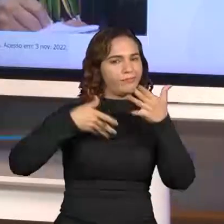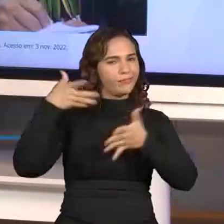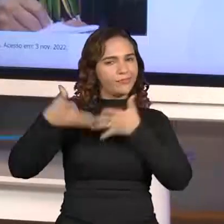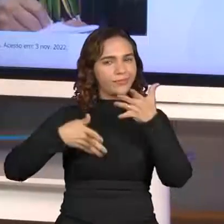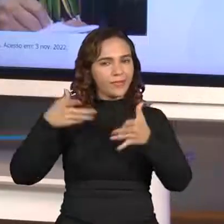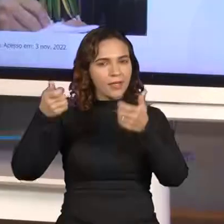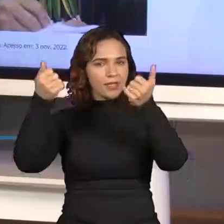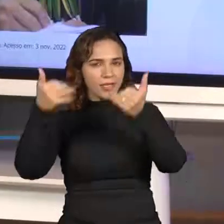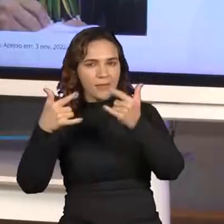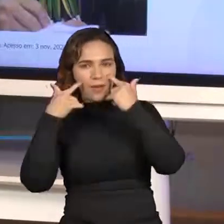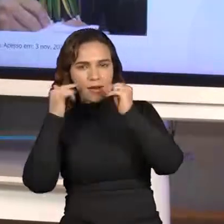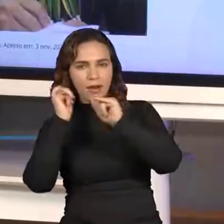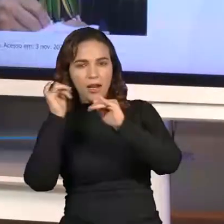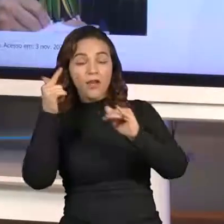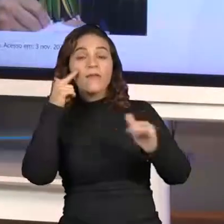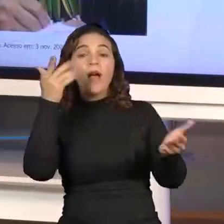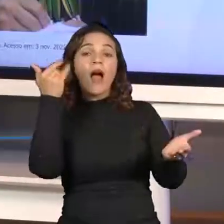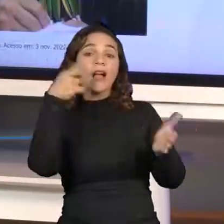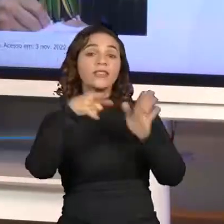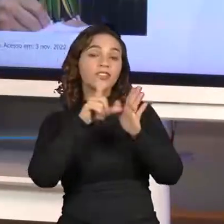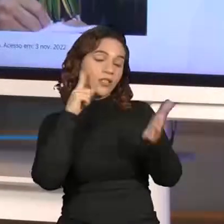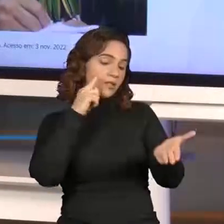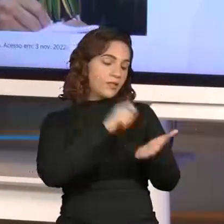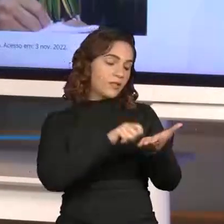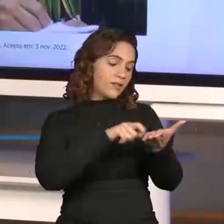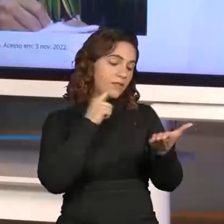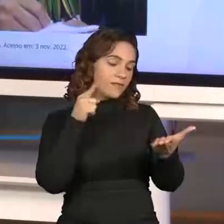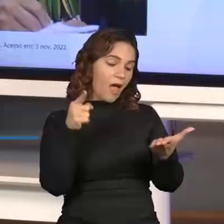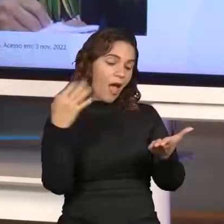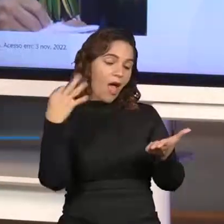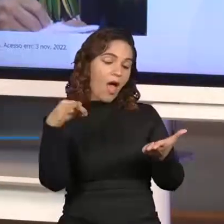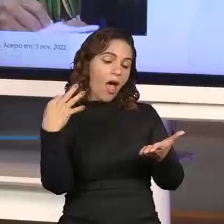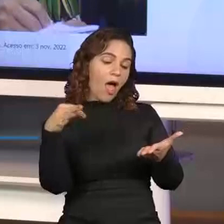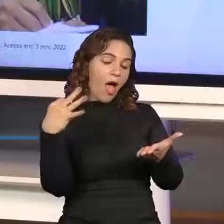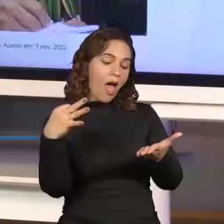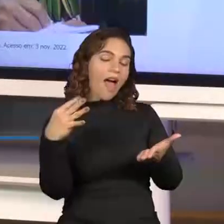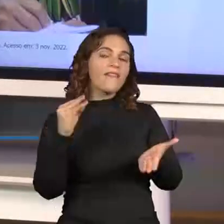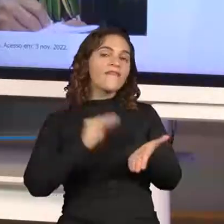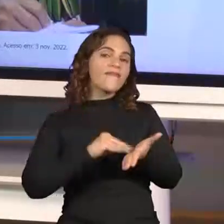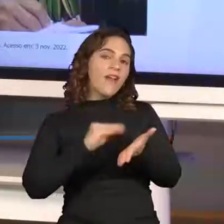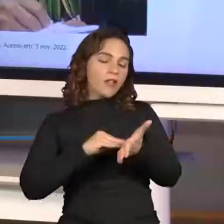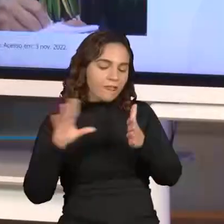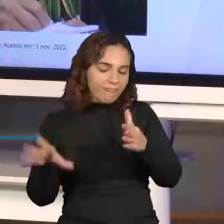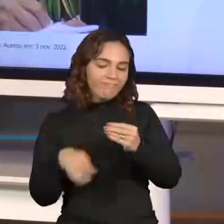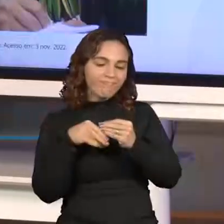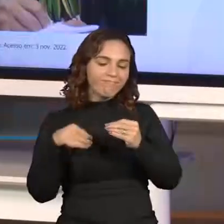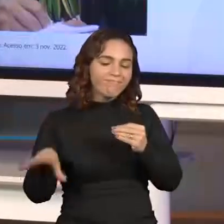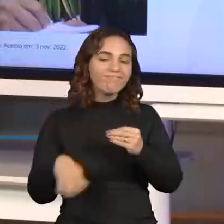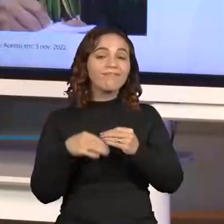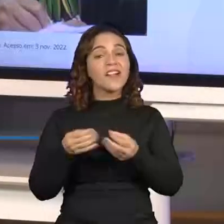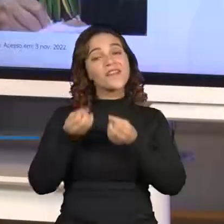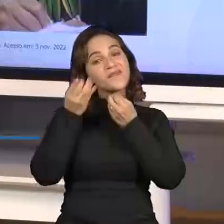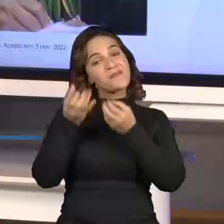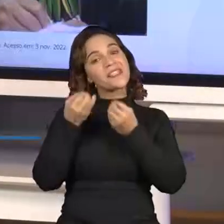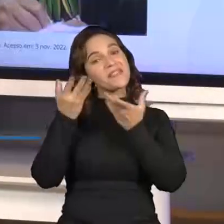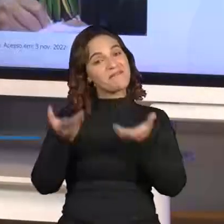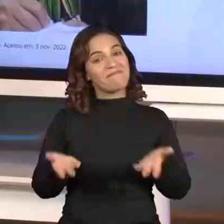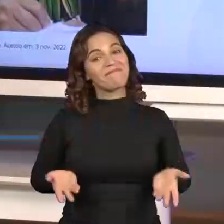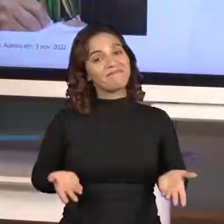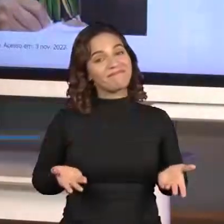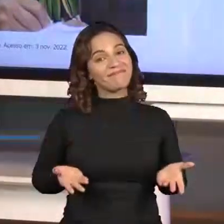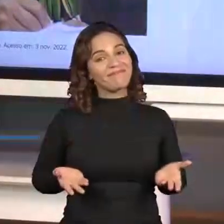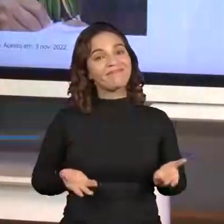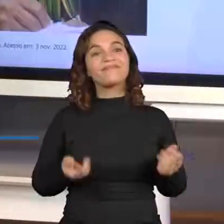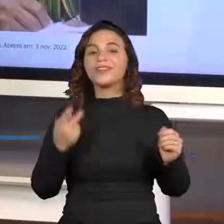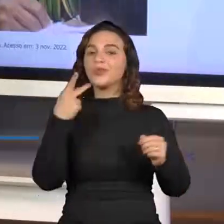se realmente aquelas suas ideias iniciais estavam faltando algumas informações e complete. Assim você